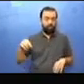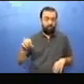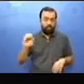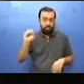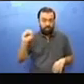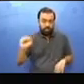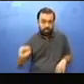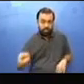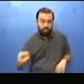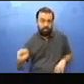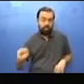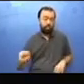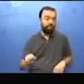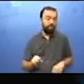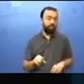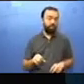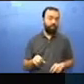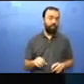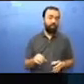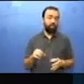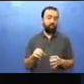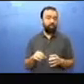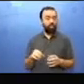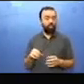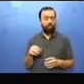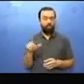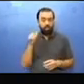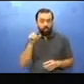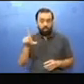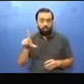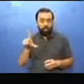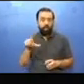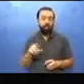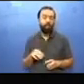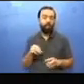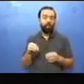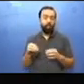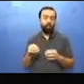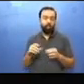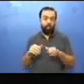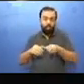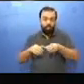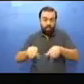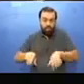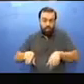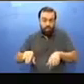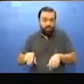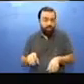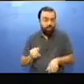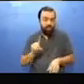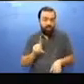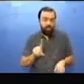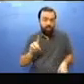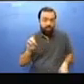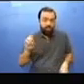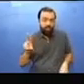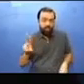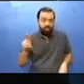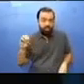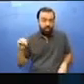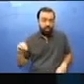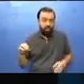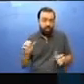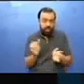e em cada desova ela pode colocar até 120 ninhos. Vejam, as outras tartarugas, em